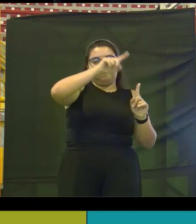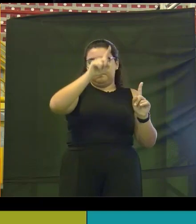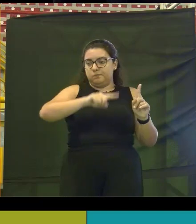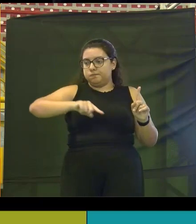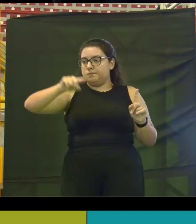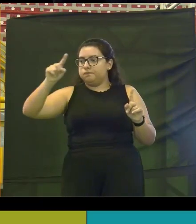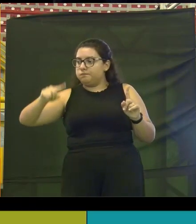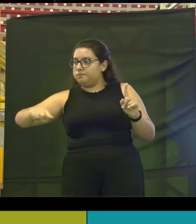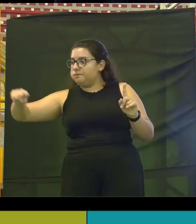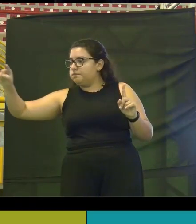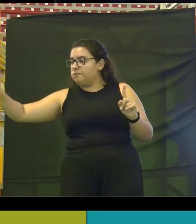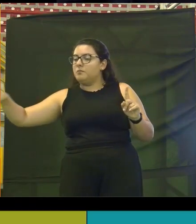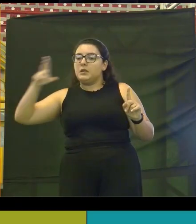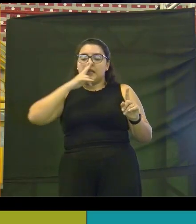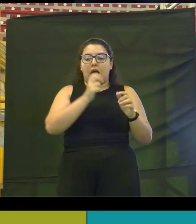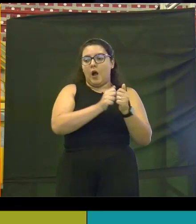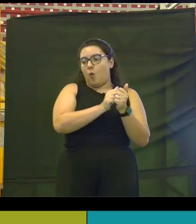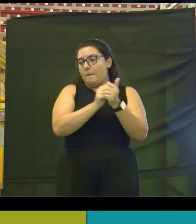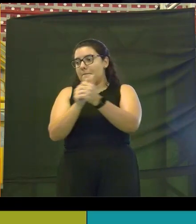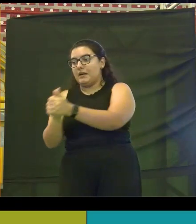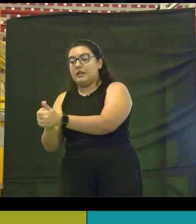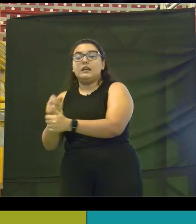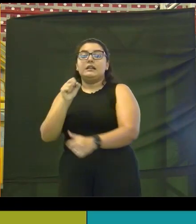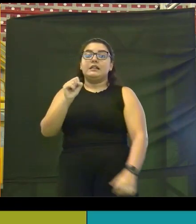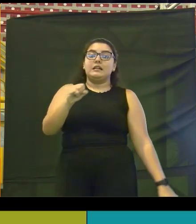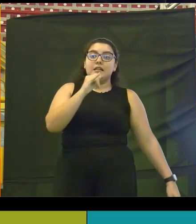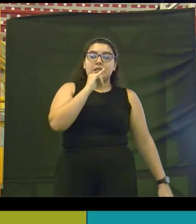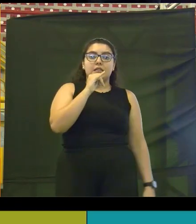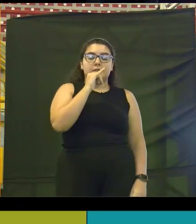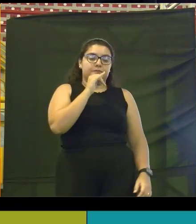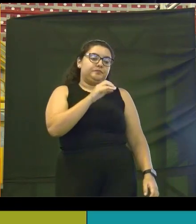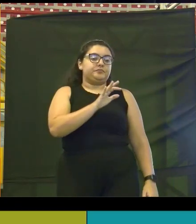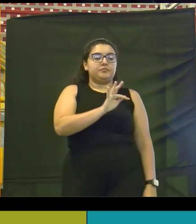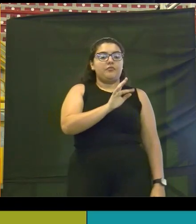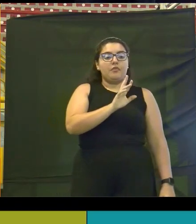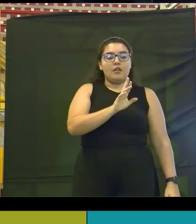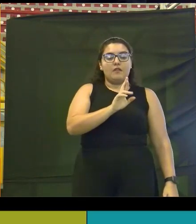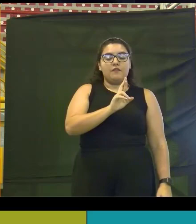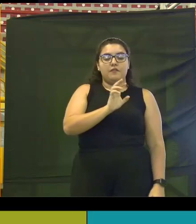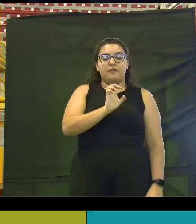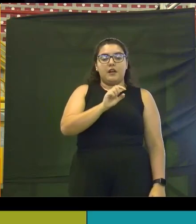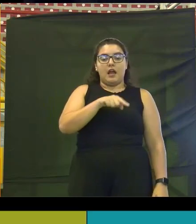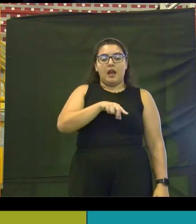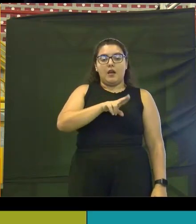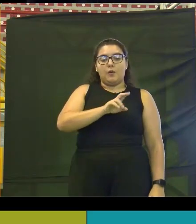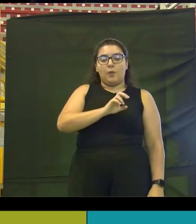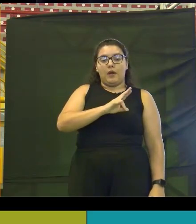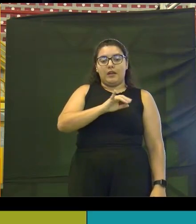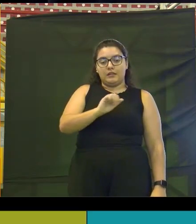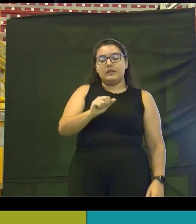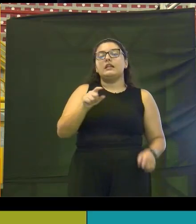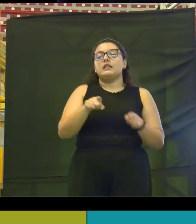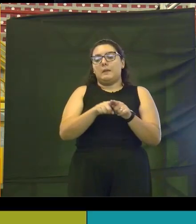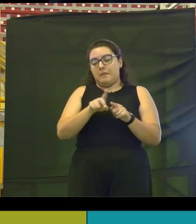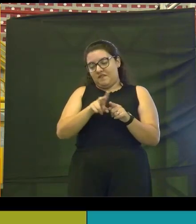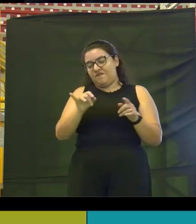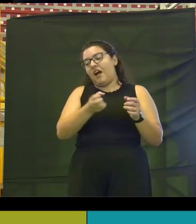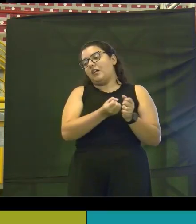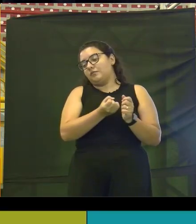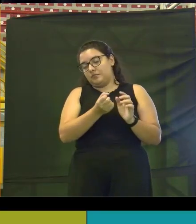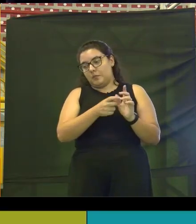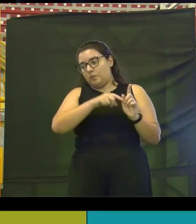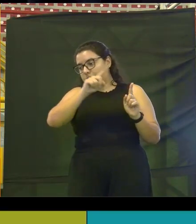onda acompanha essa mudança. Se a frequência modificar no fenômeno, o comprimento de onda também vai junto. Ou